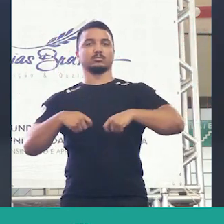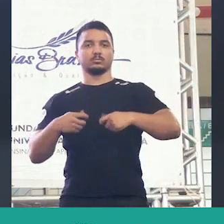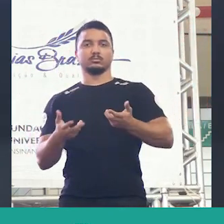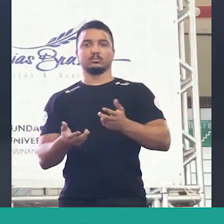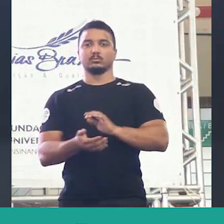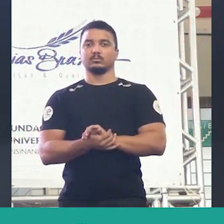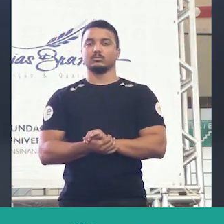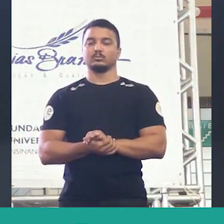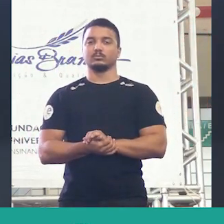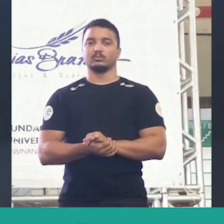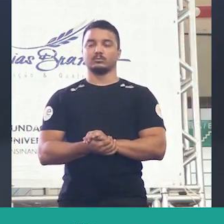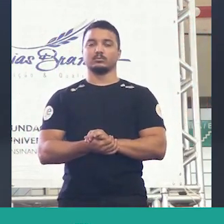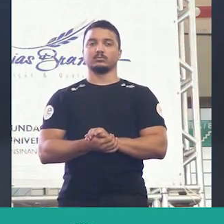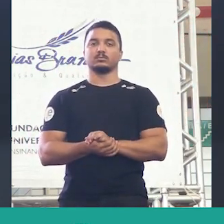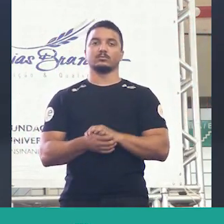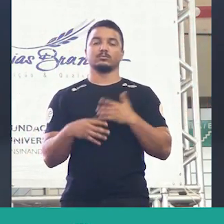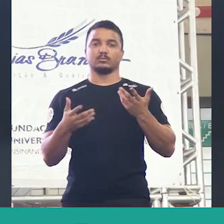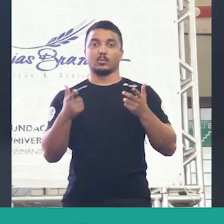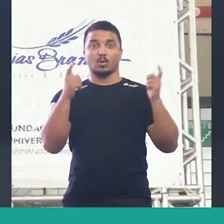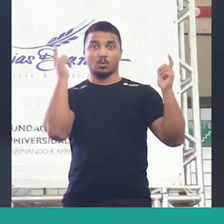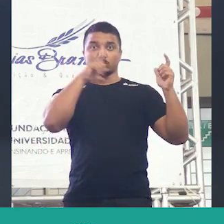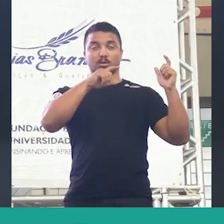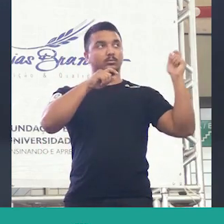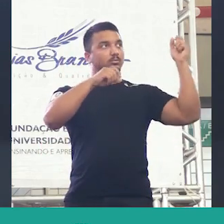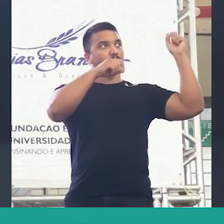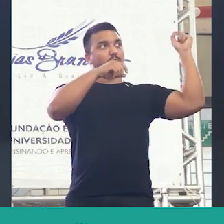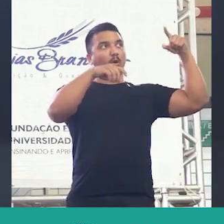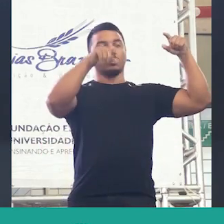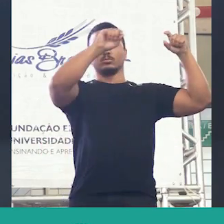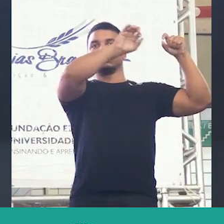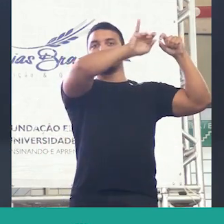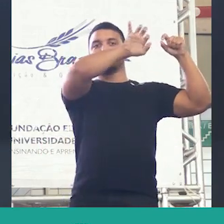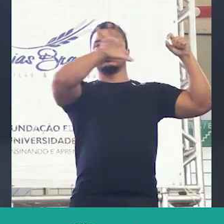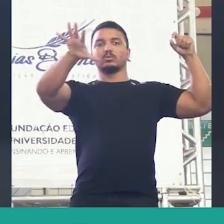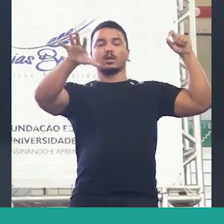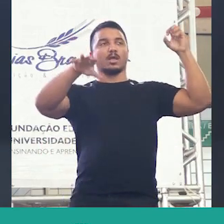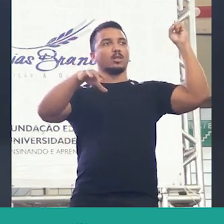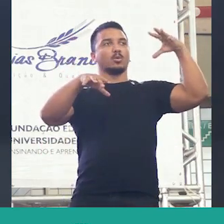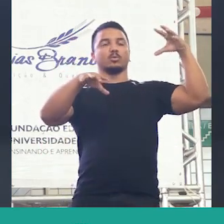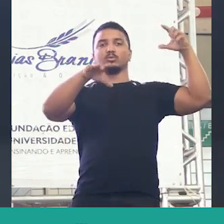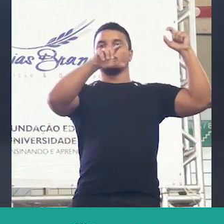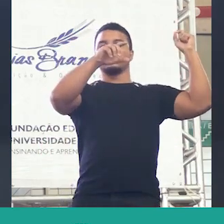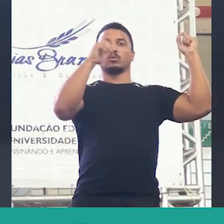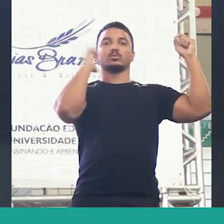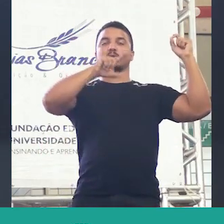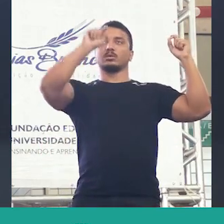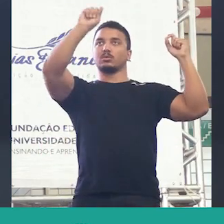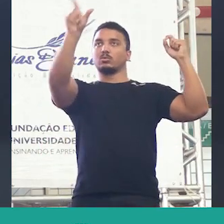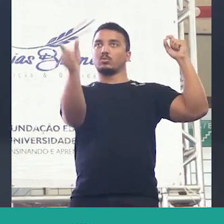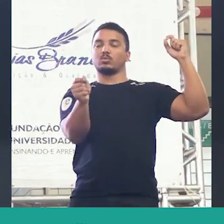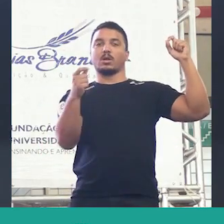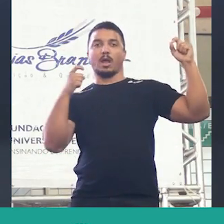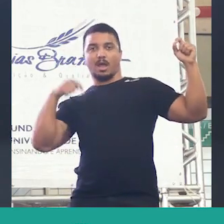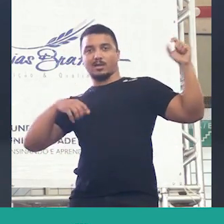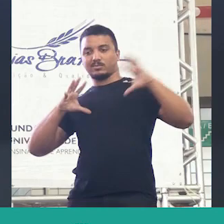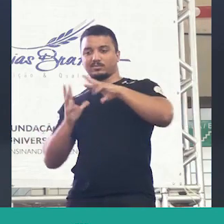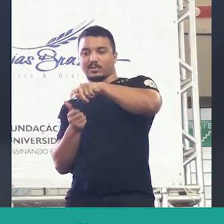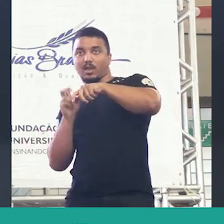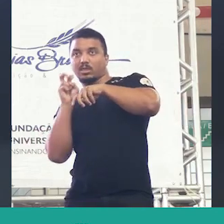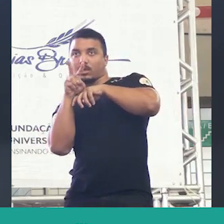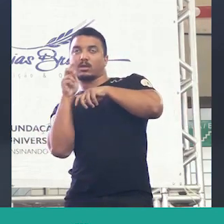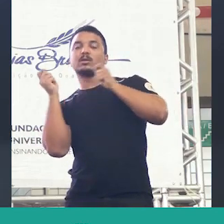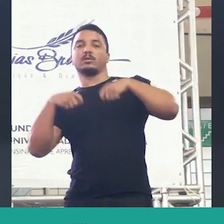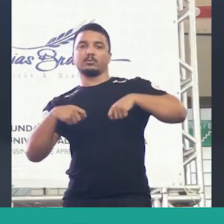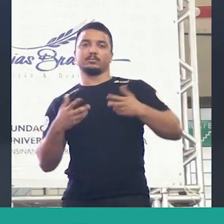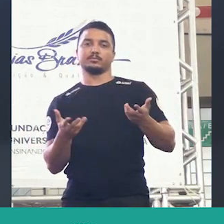Ela precisa receber luz do sol para bater na lua, refletir e a gente que está na terra vê a lua. Fui claro ou não?